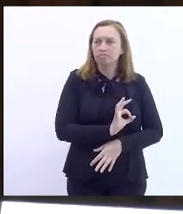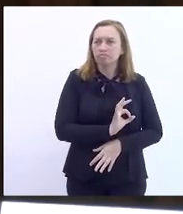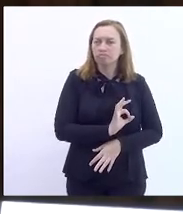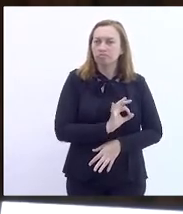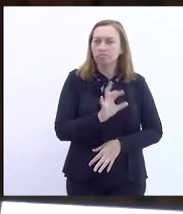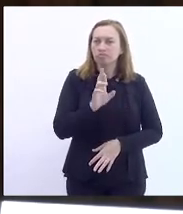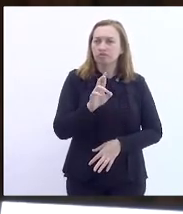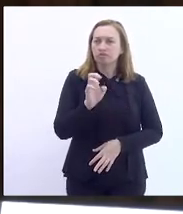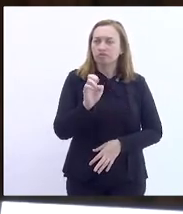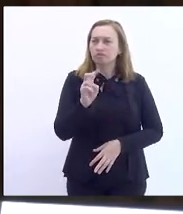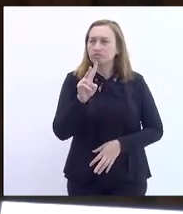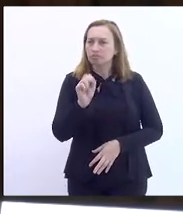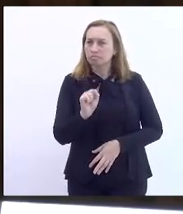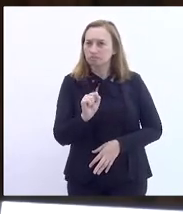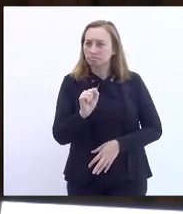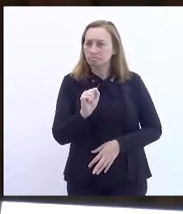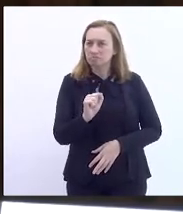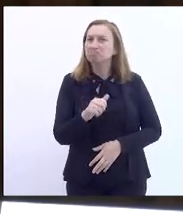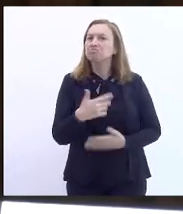estão na reserva